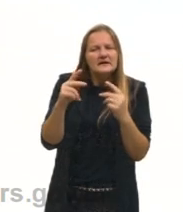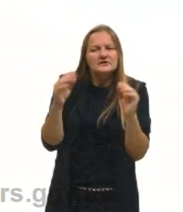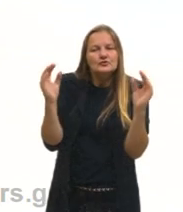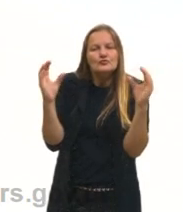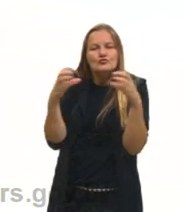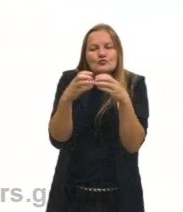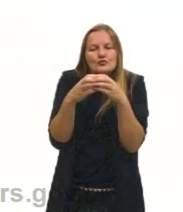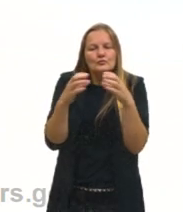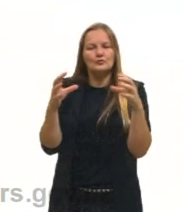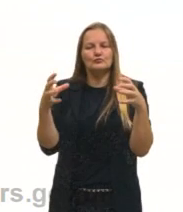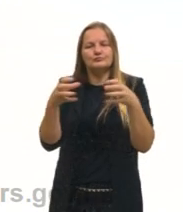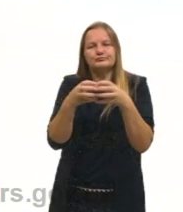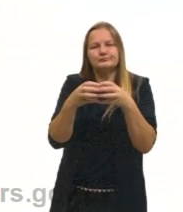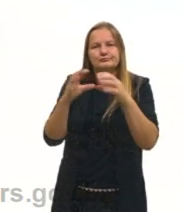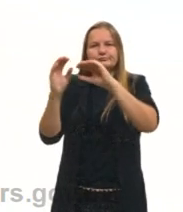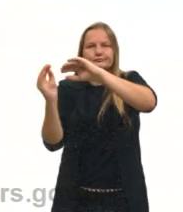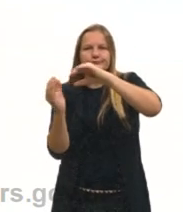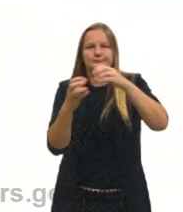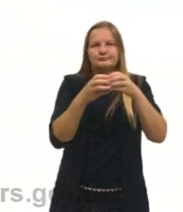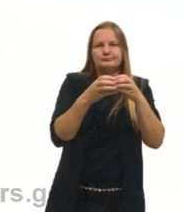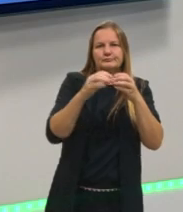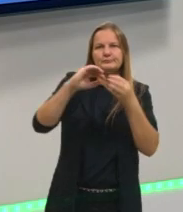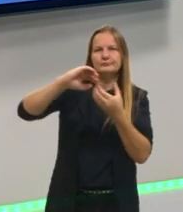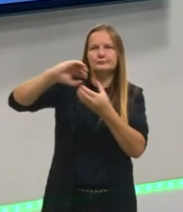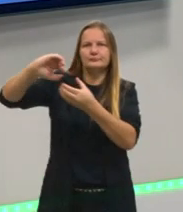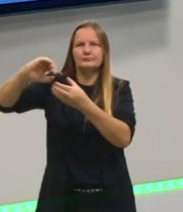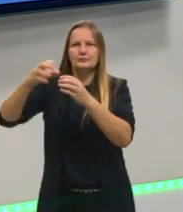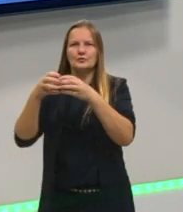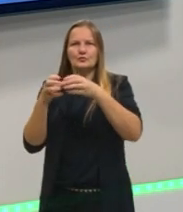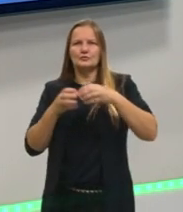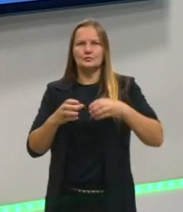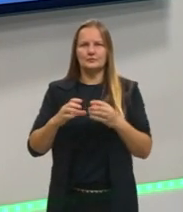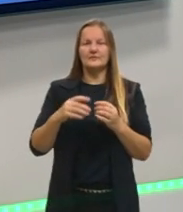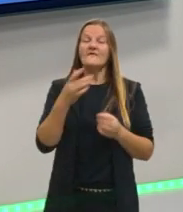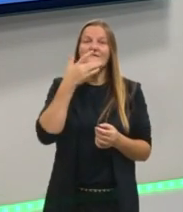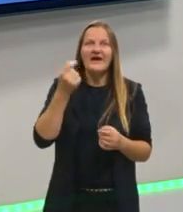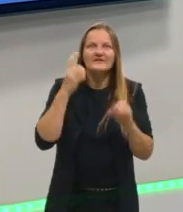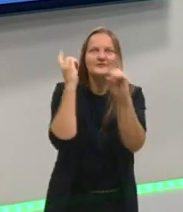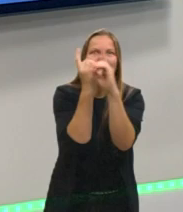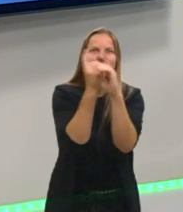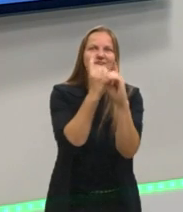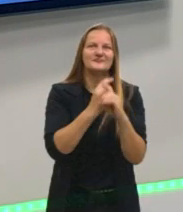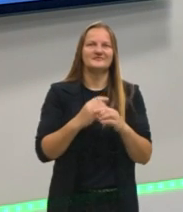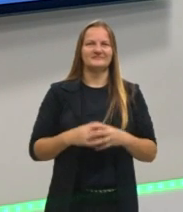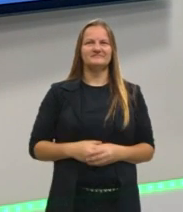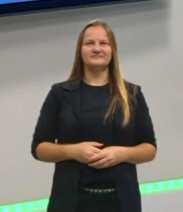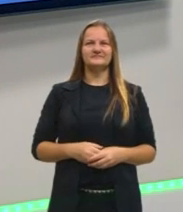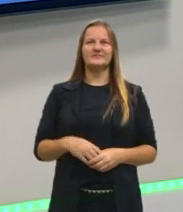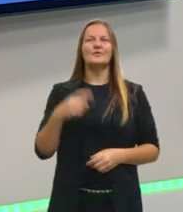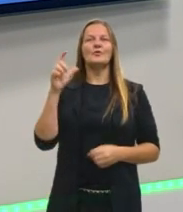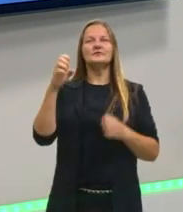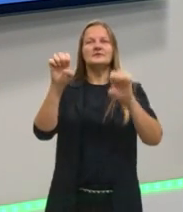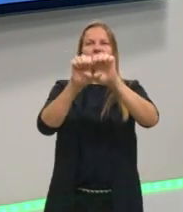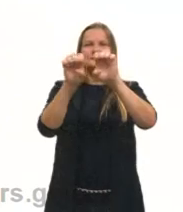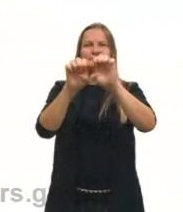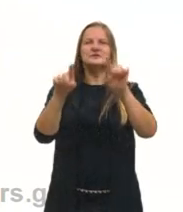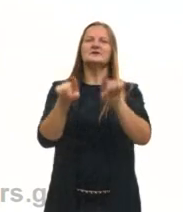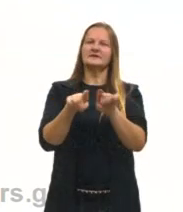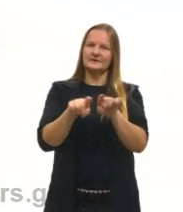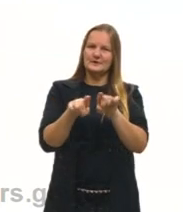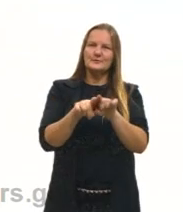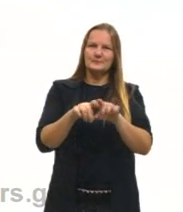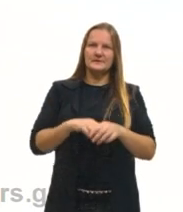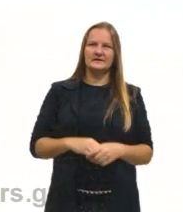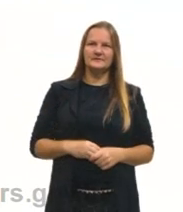eles são agrupados juntos para que seja fácil a visualização né porque eu encontro esses elementos fácil outra estrutura também